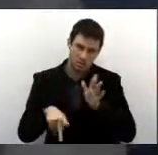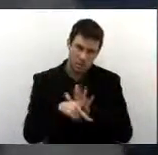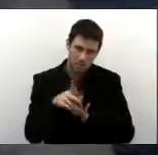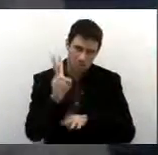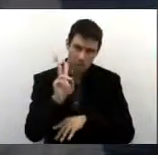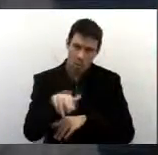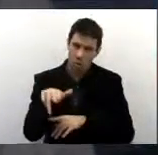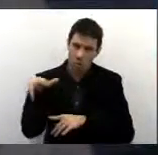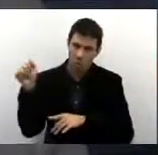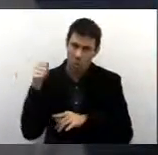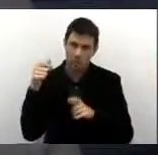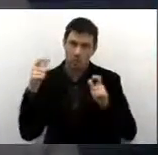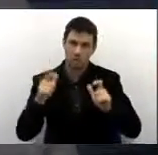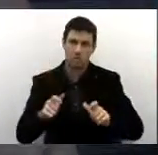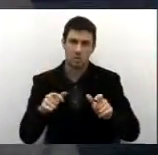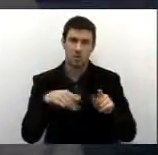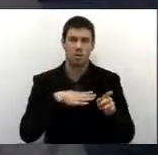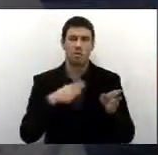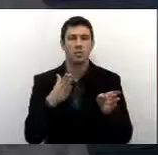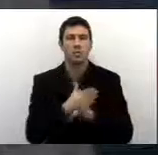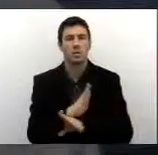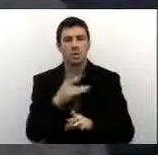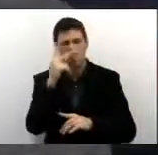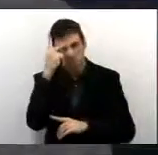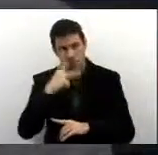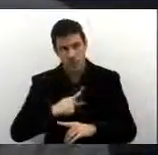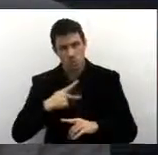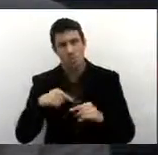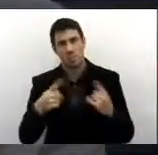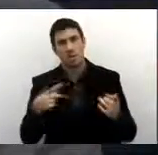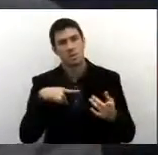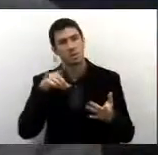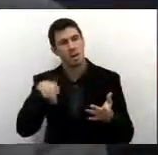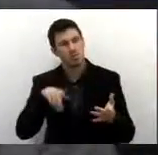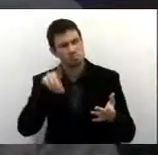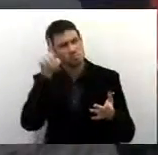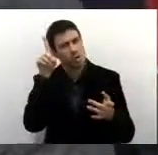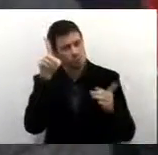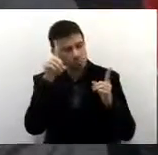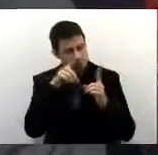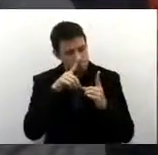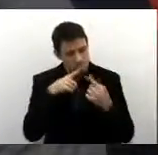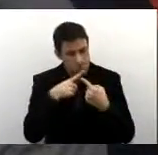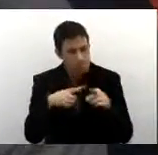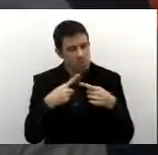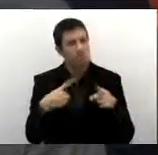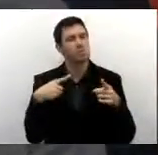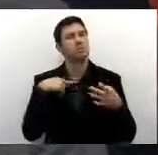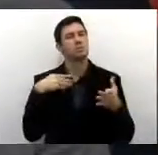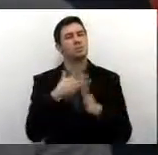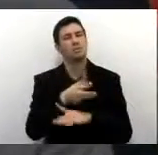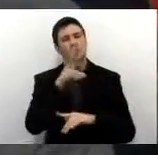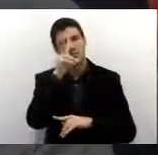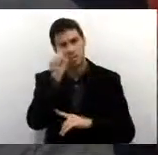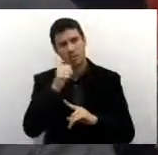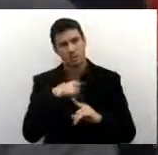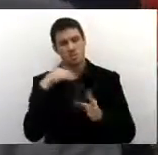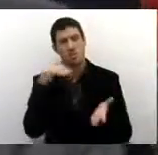pessoal, mas pode acompanhar aí da sua casa, que vai ser uma discussão muito acirrada, porque é o plano plurianual para